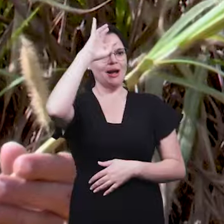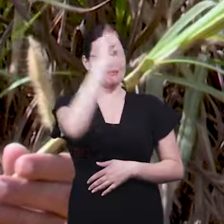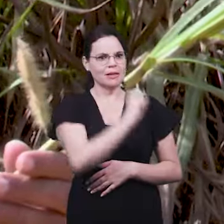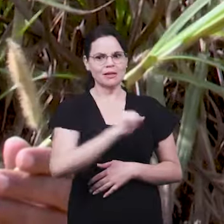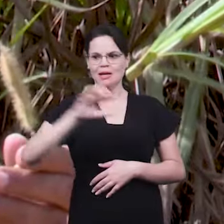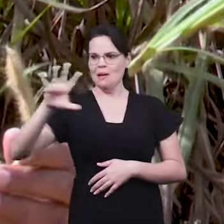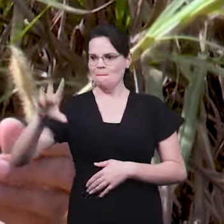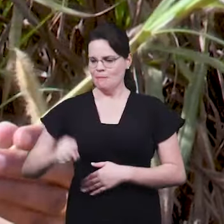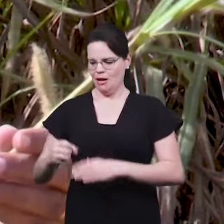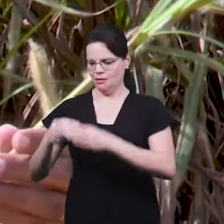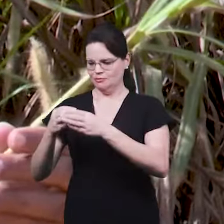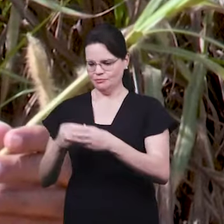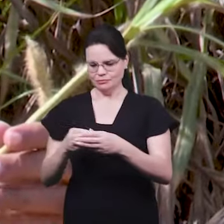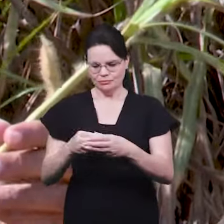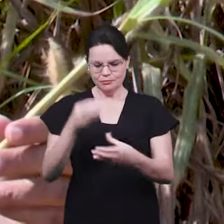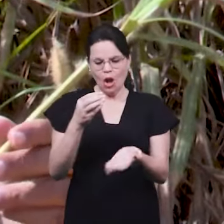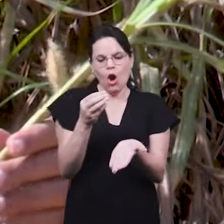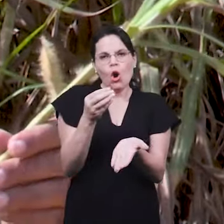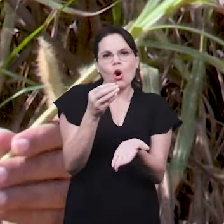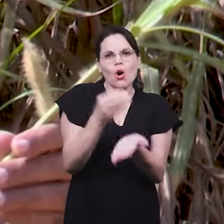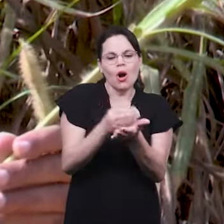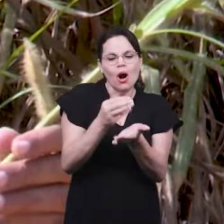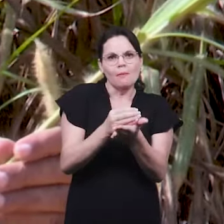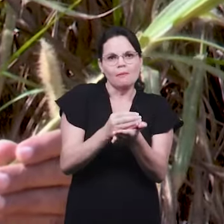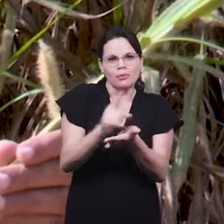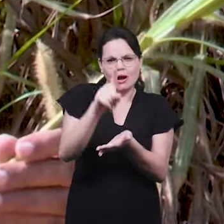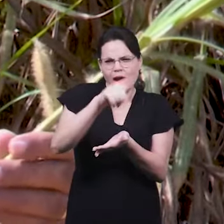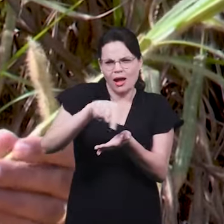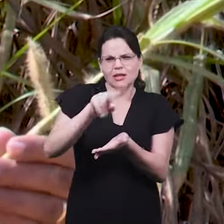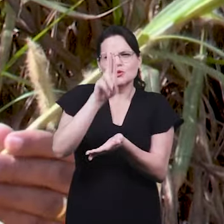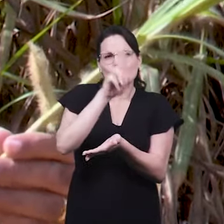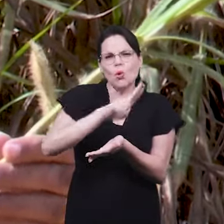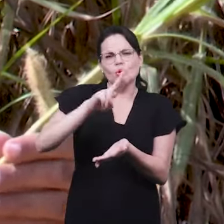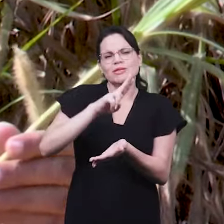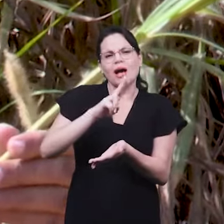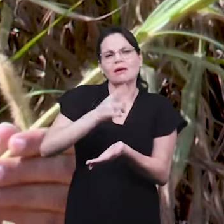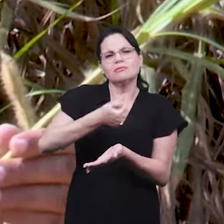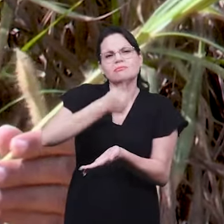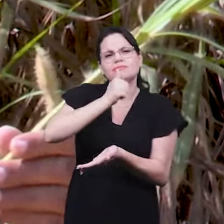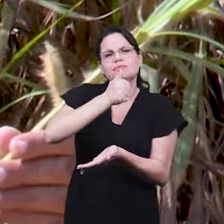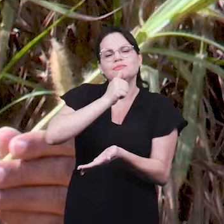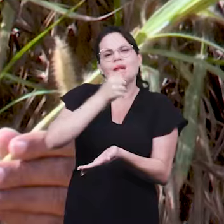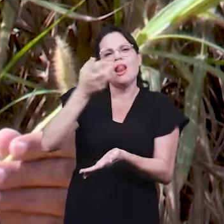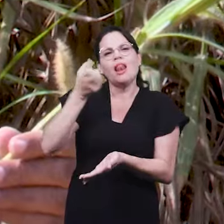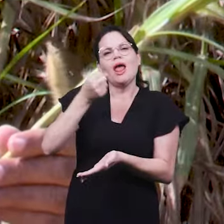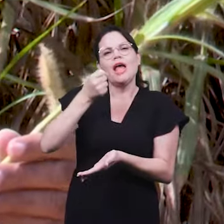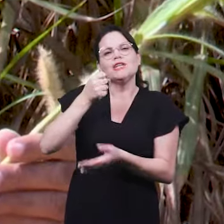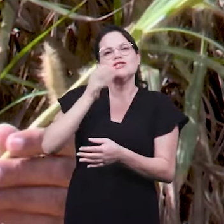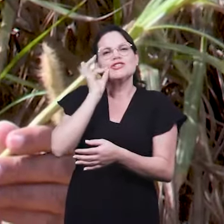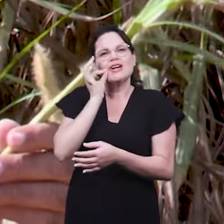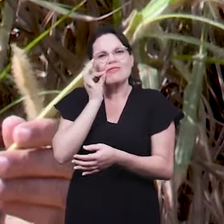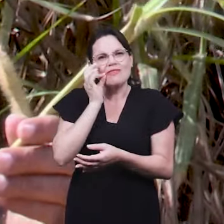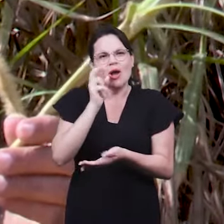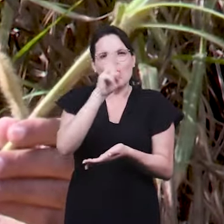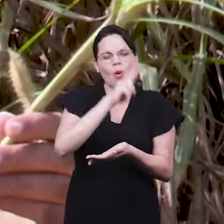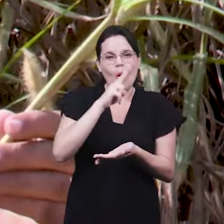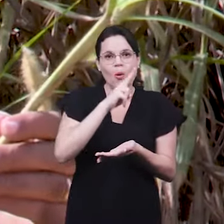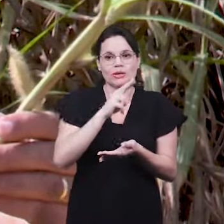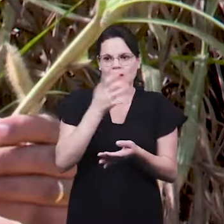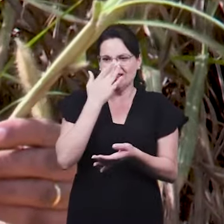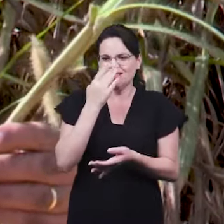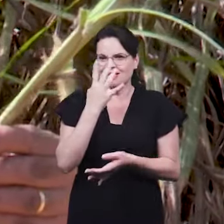plantio das mudas no copo que eles utilizaram para tomar o leite,